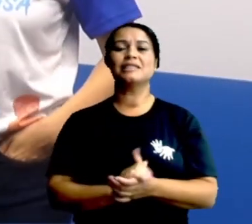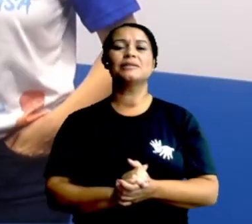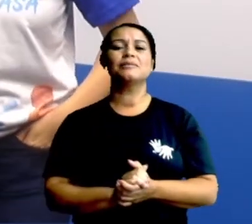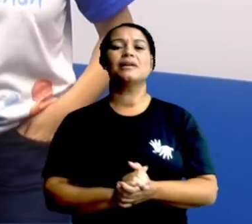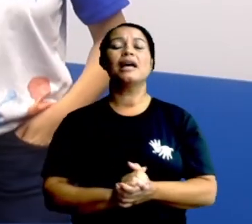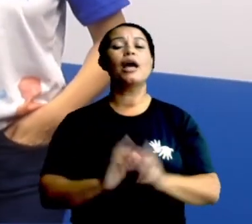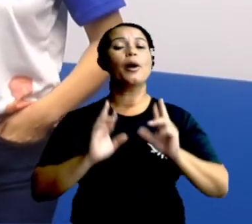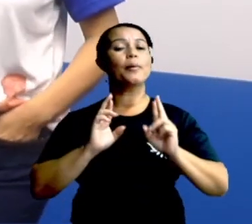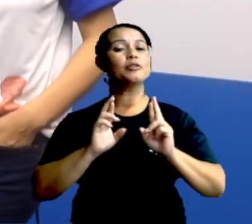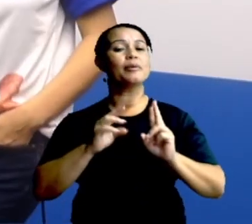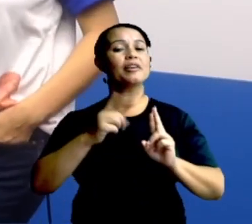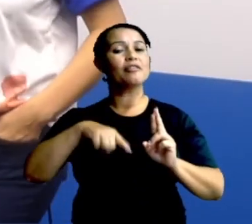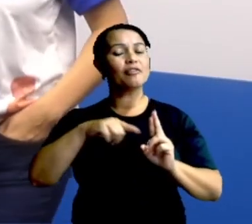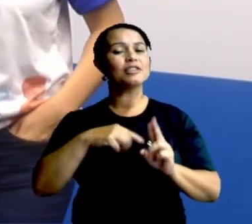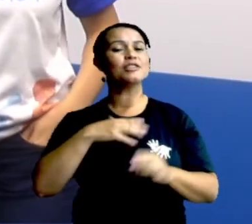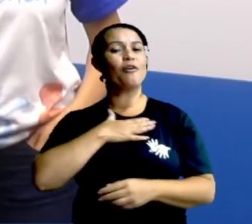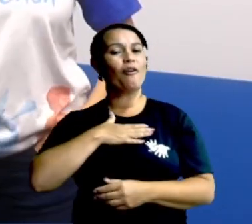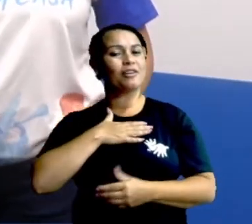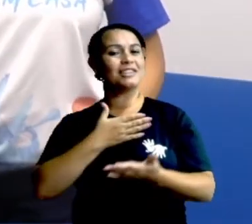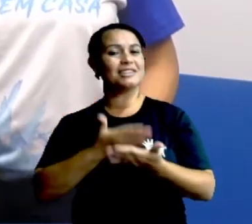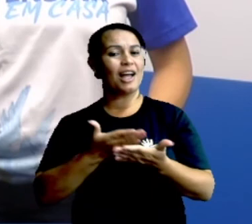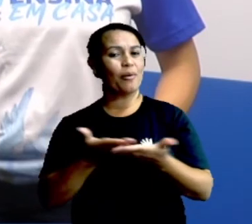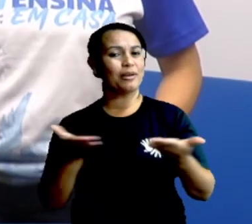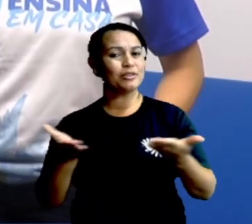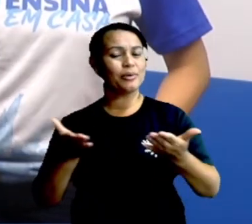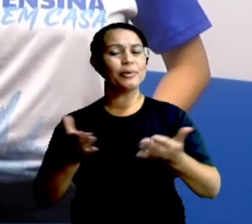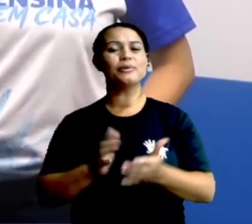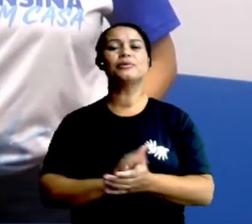aqui, espero que vocês tenham gostado da nossa aula